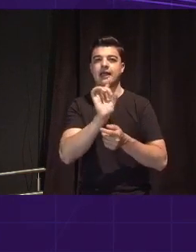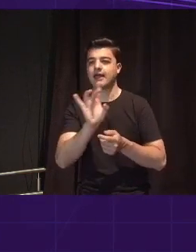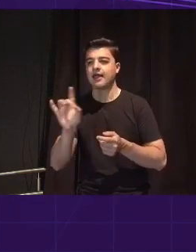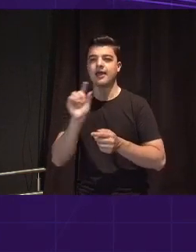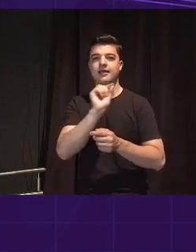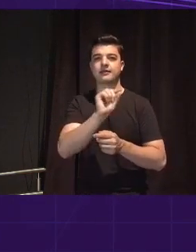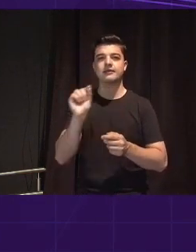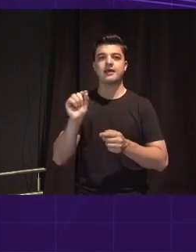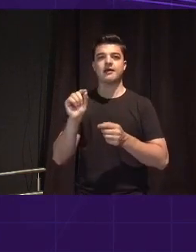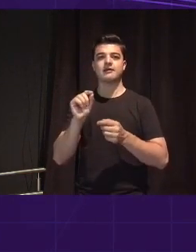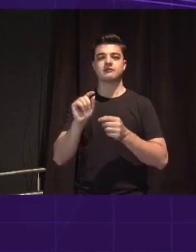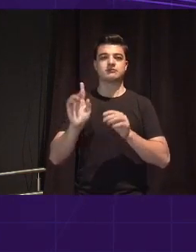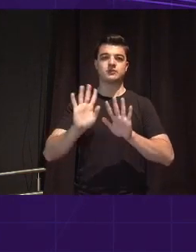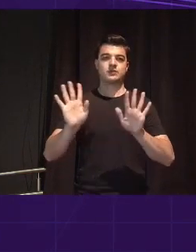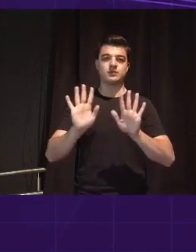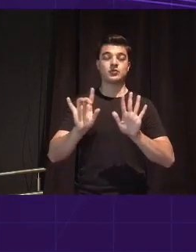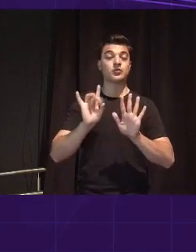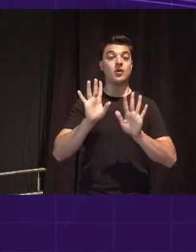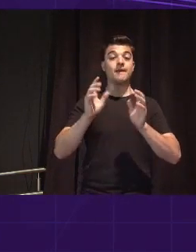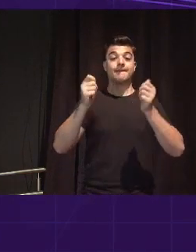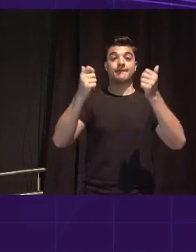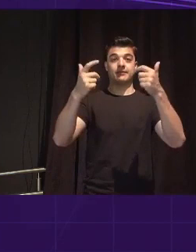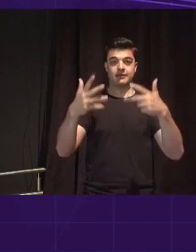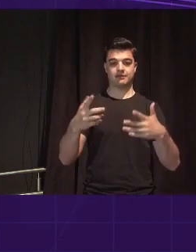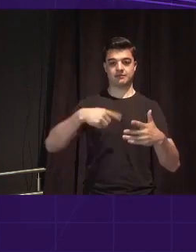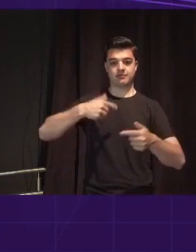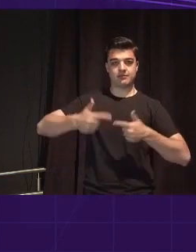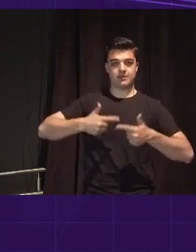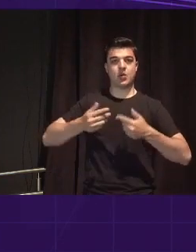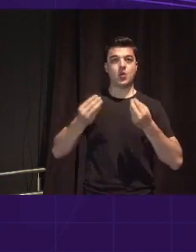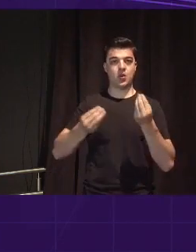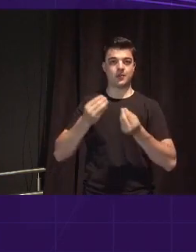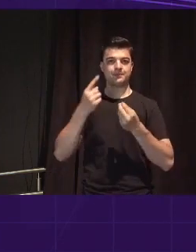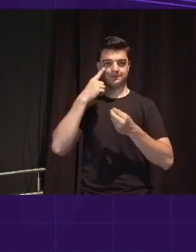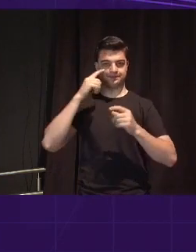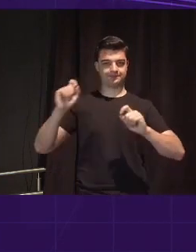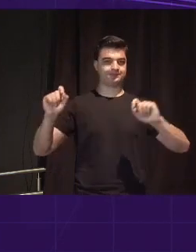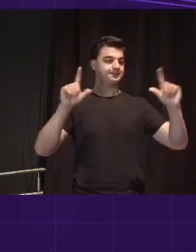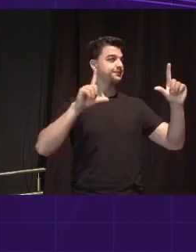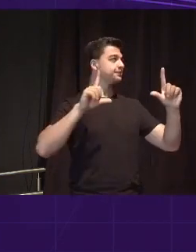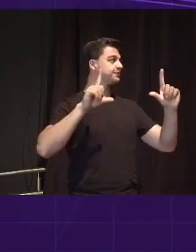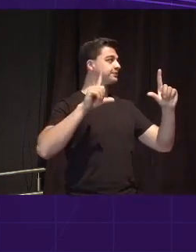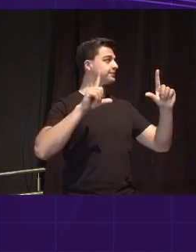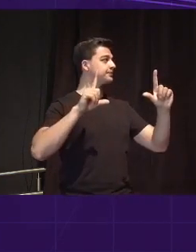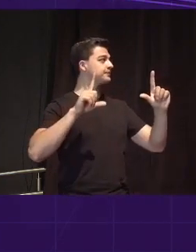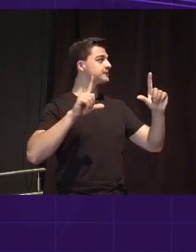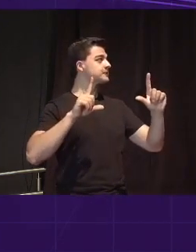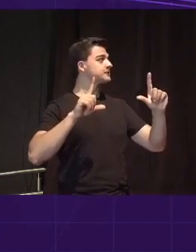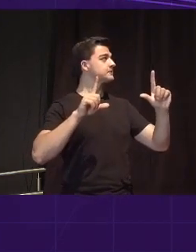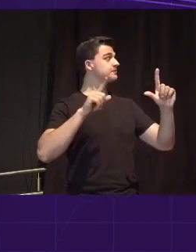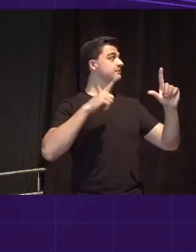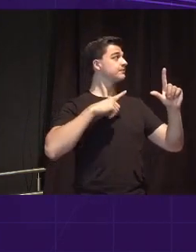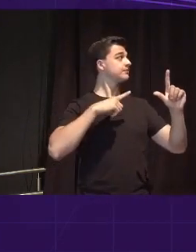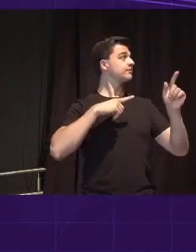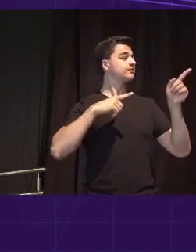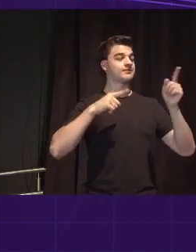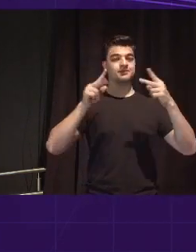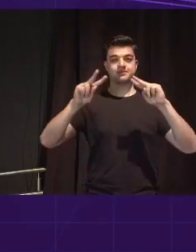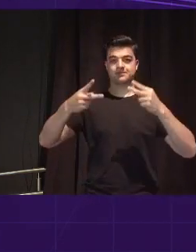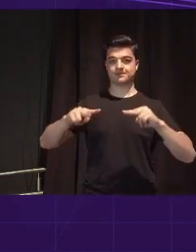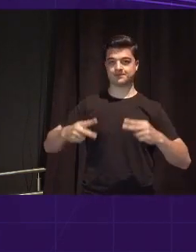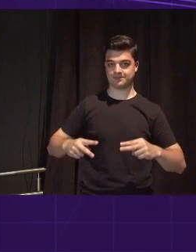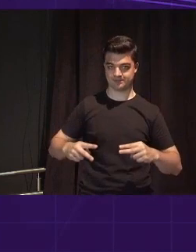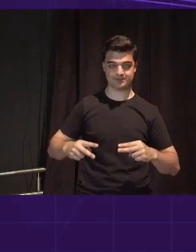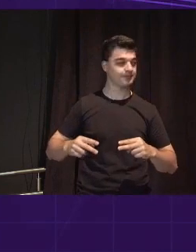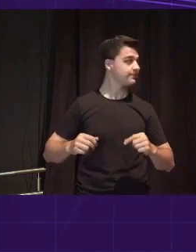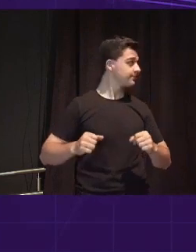forma como a gente queria mostrar as coisas, né? Então, aqui, por exemplo, nessa figura, vocês podem ver em azul, a gente tem um driver, a gente tem a